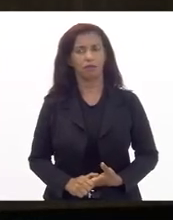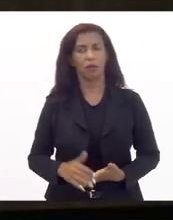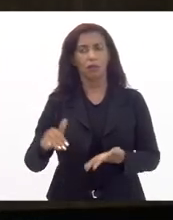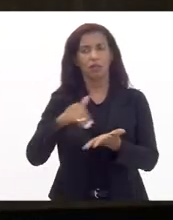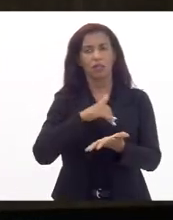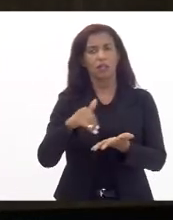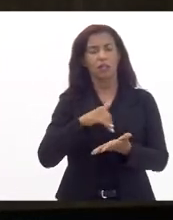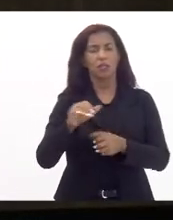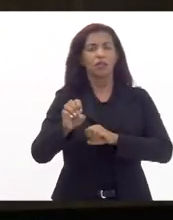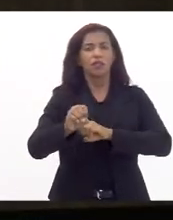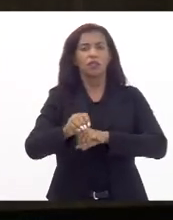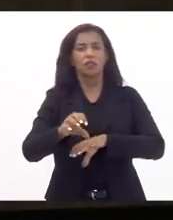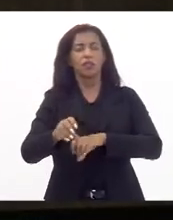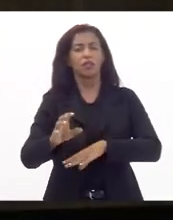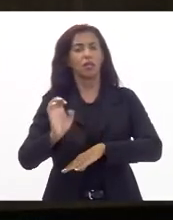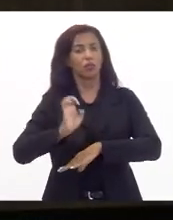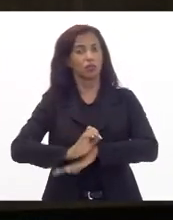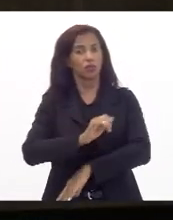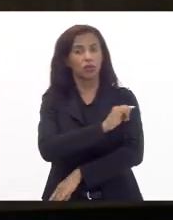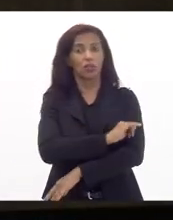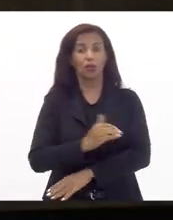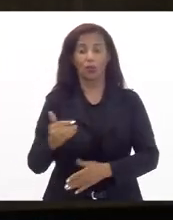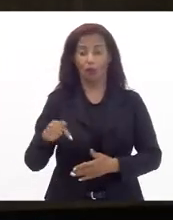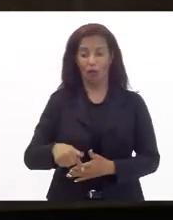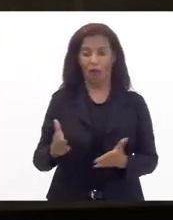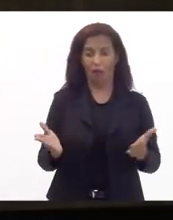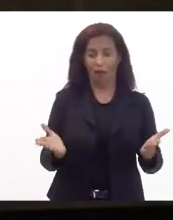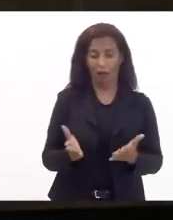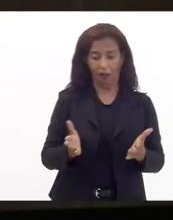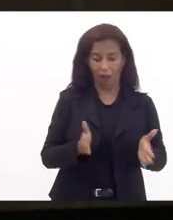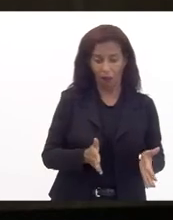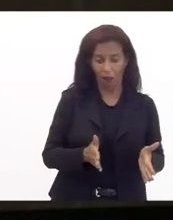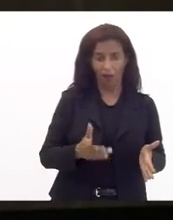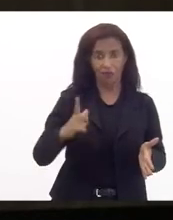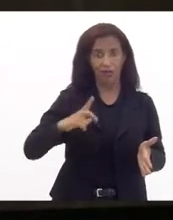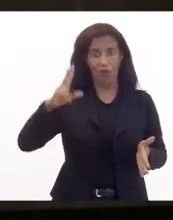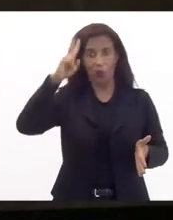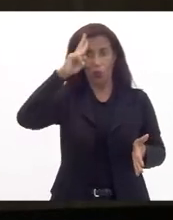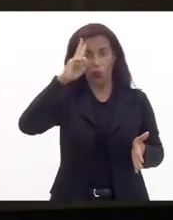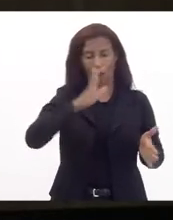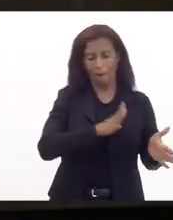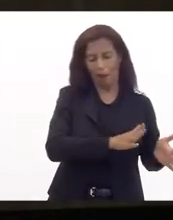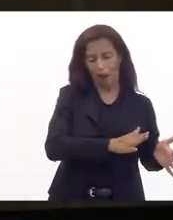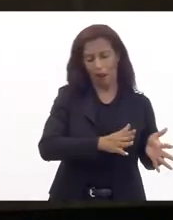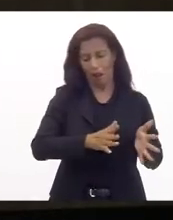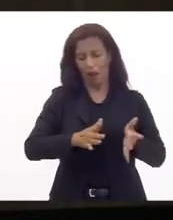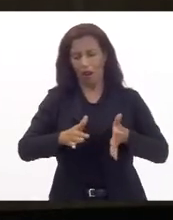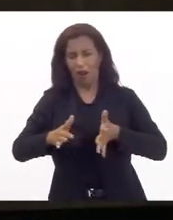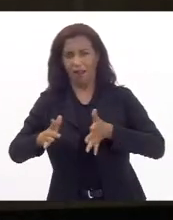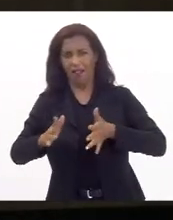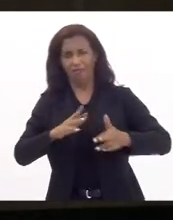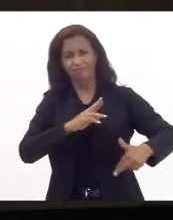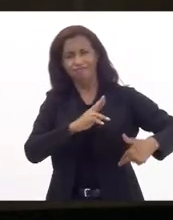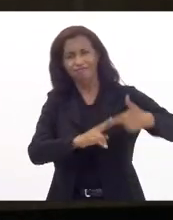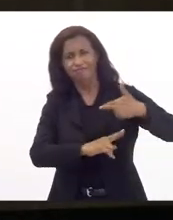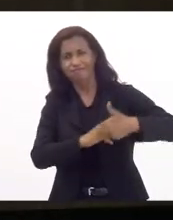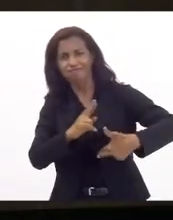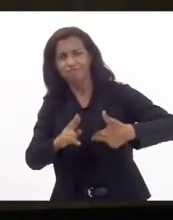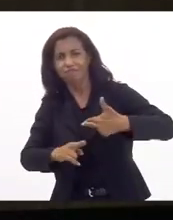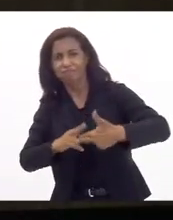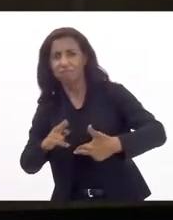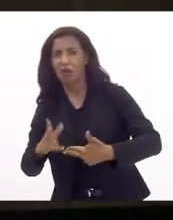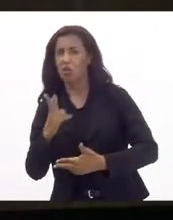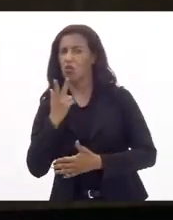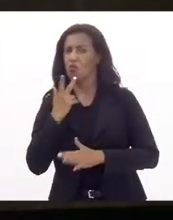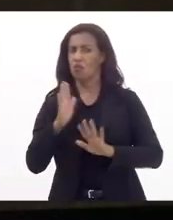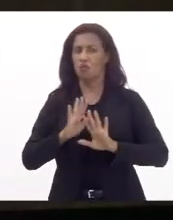Secretaria de Educação no caso do Rio de Janeiro que nós agora não que tem um histórico que tem um histórico de rotatividade eu